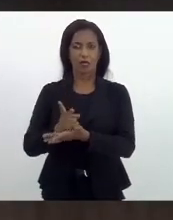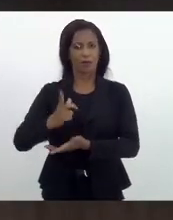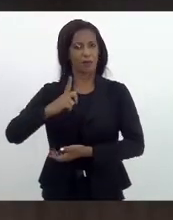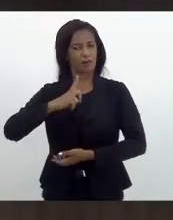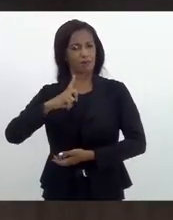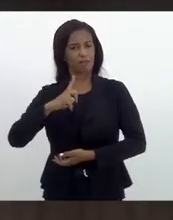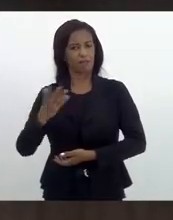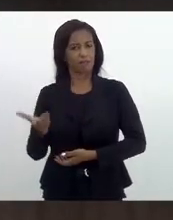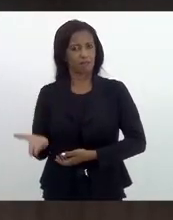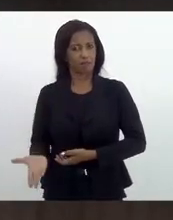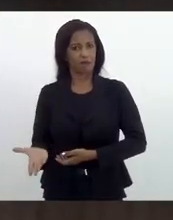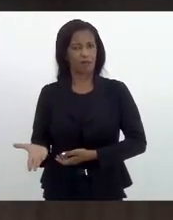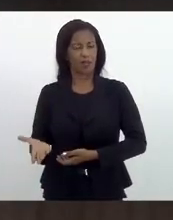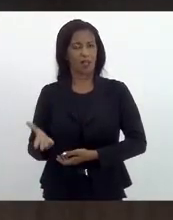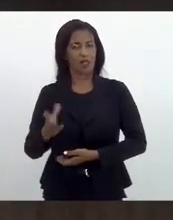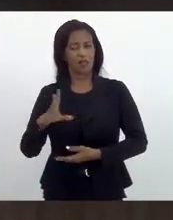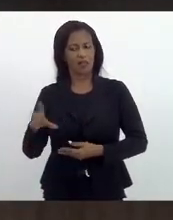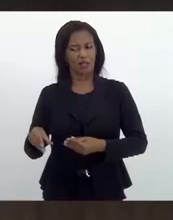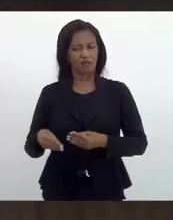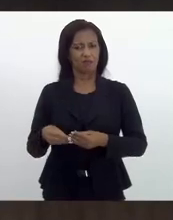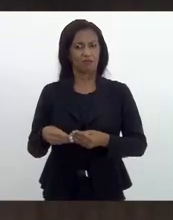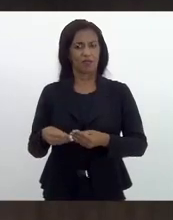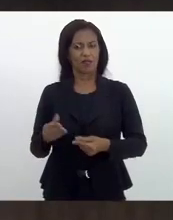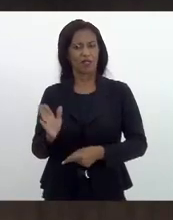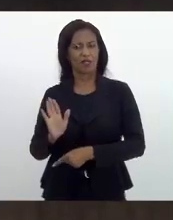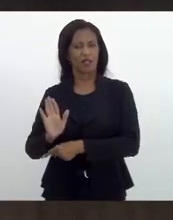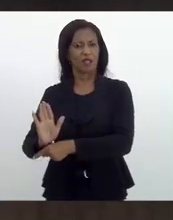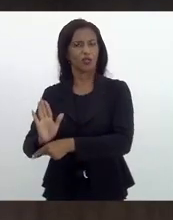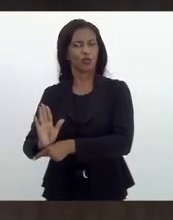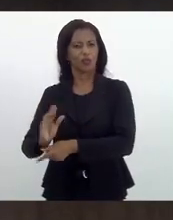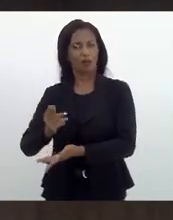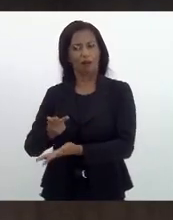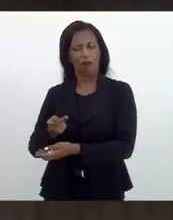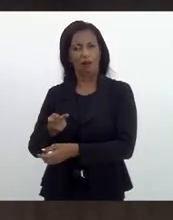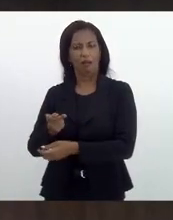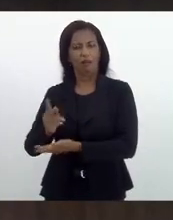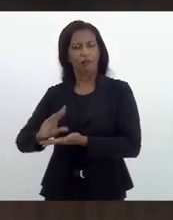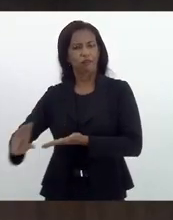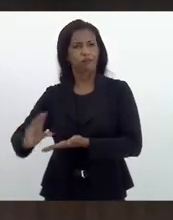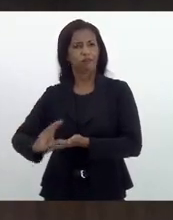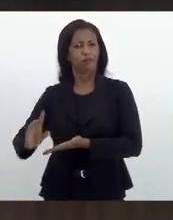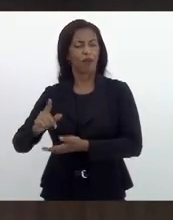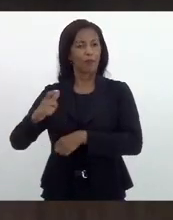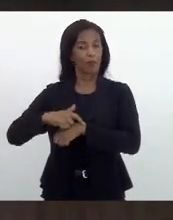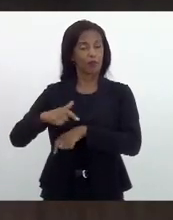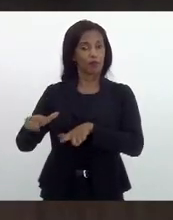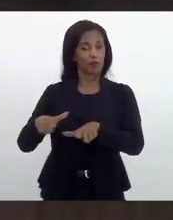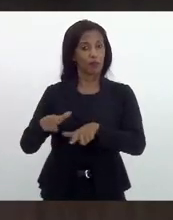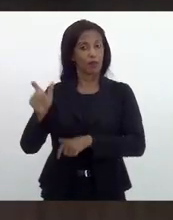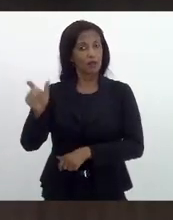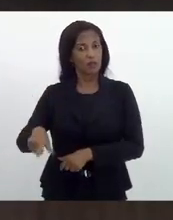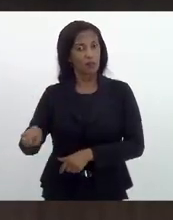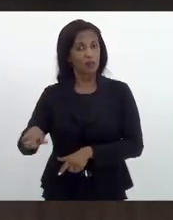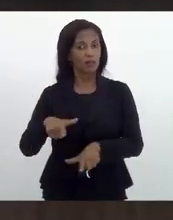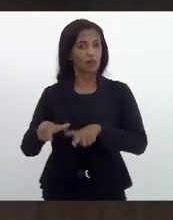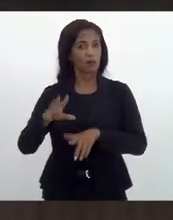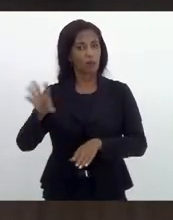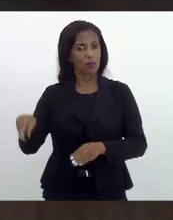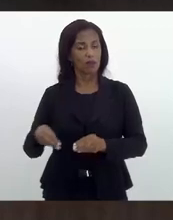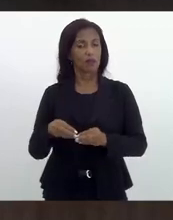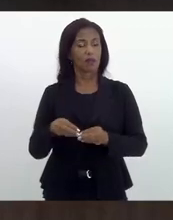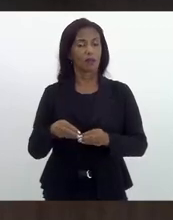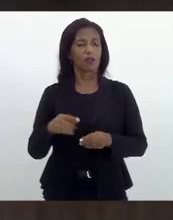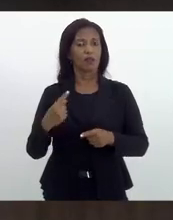esse adicional e essa gratificação por tempo de serviço, que esse servidor também possa ser inserido num